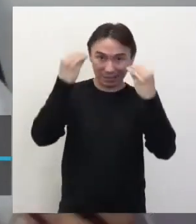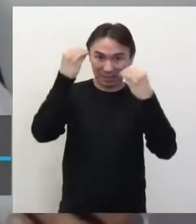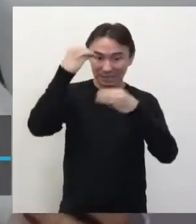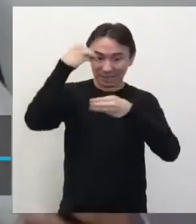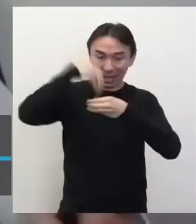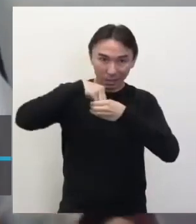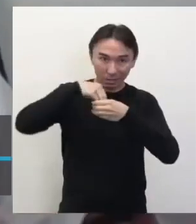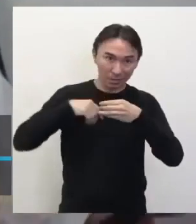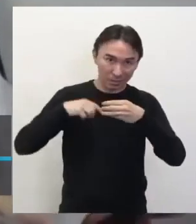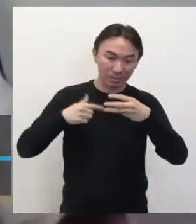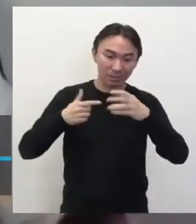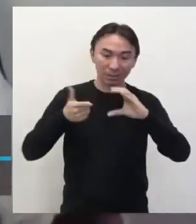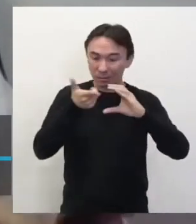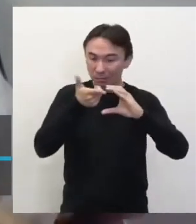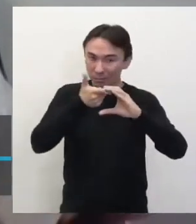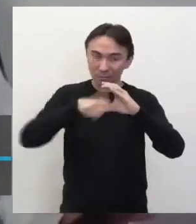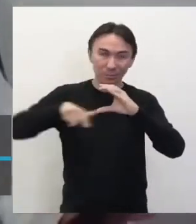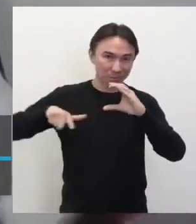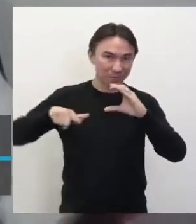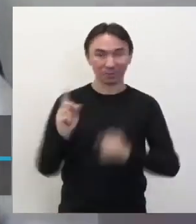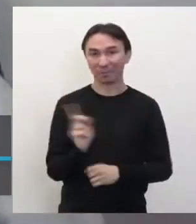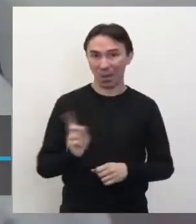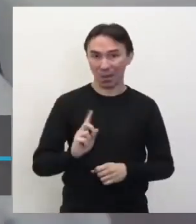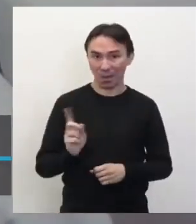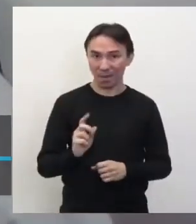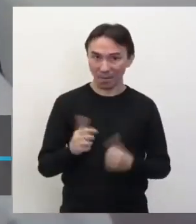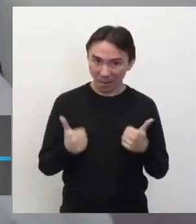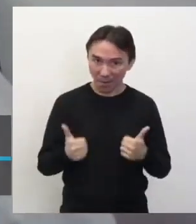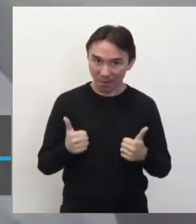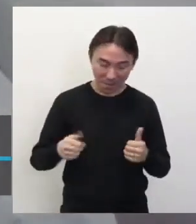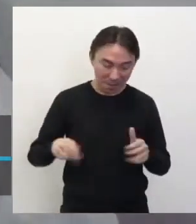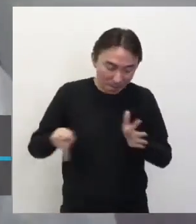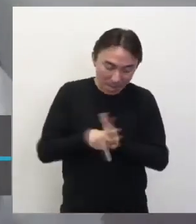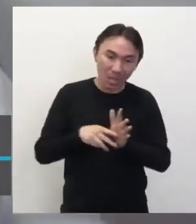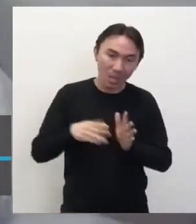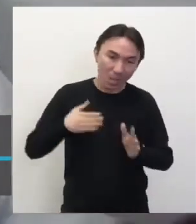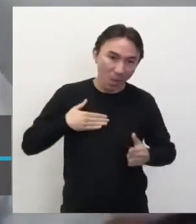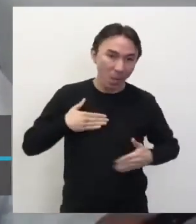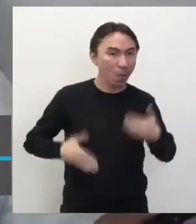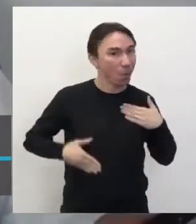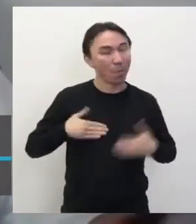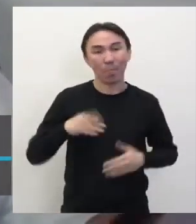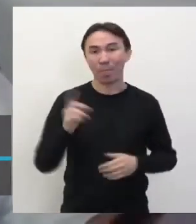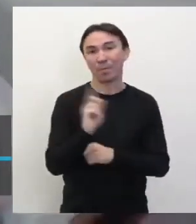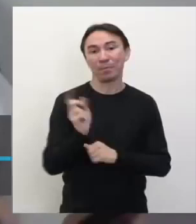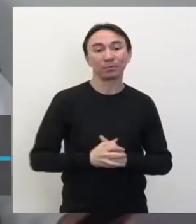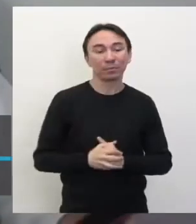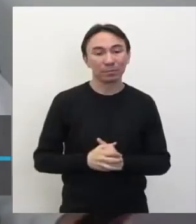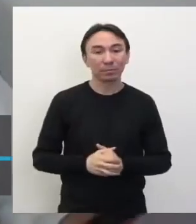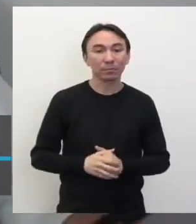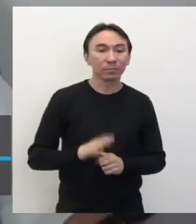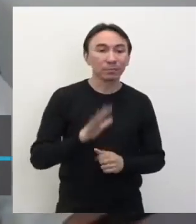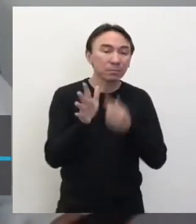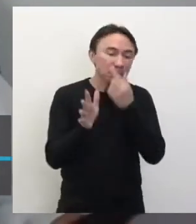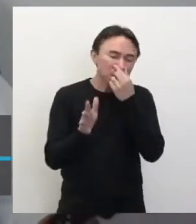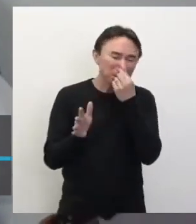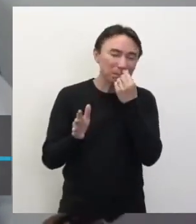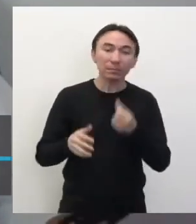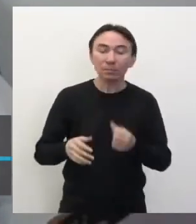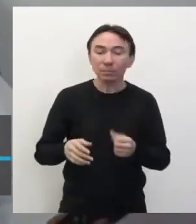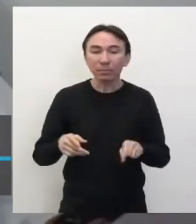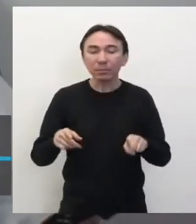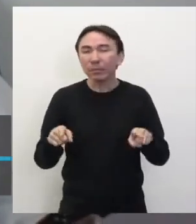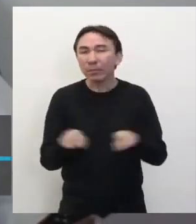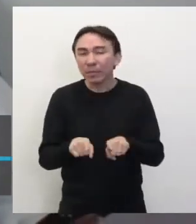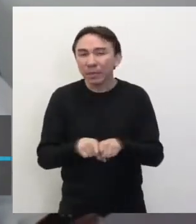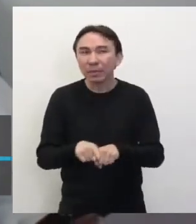do nosso corpo, tá bom? Muito bem. Só que eu não vi ninguém, pode ser que alguém tenha colocado aqui, mas